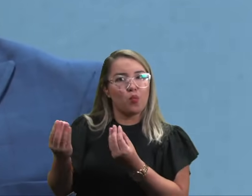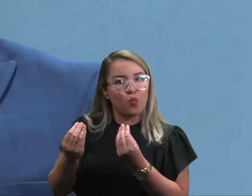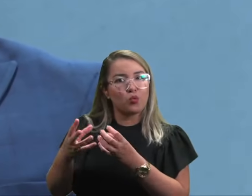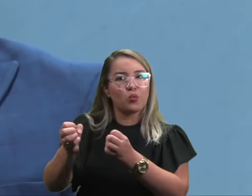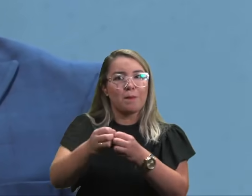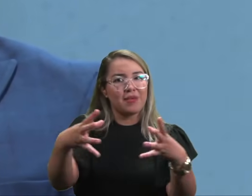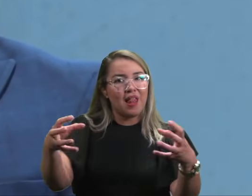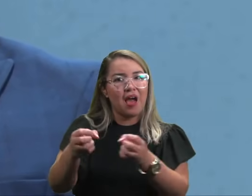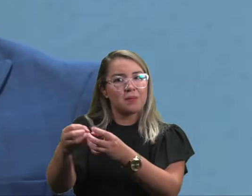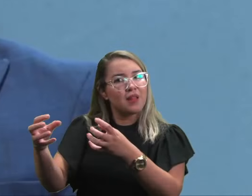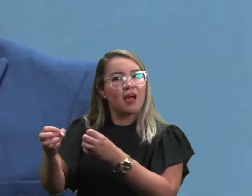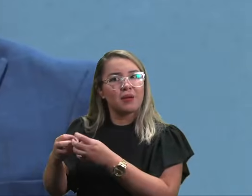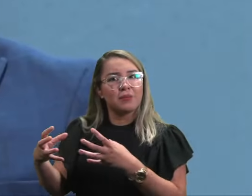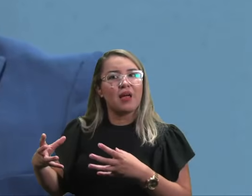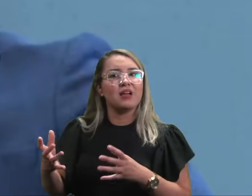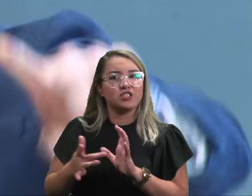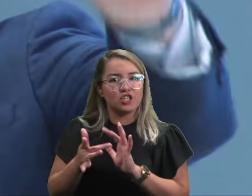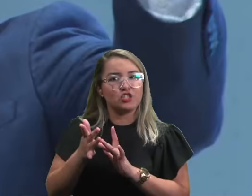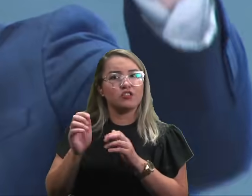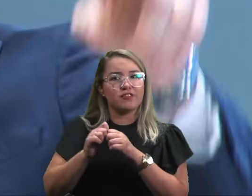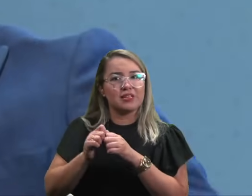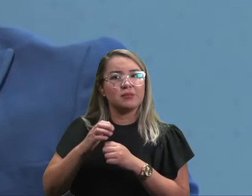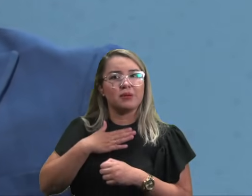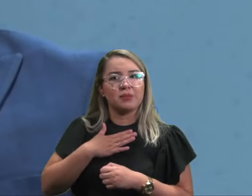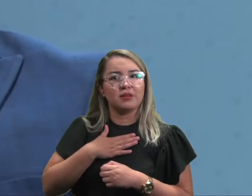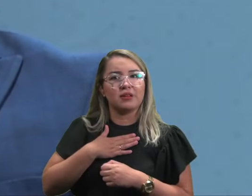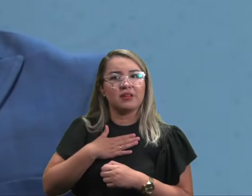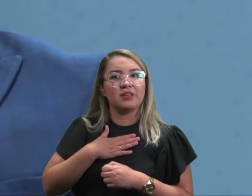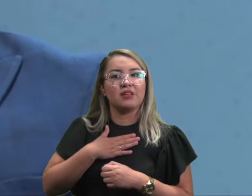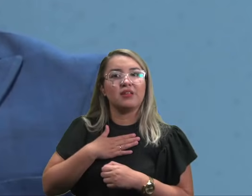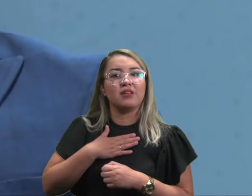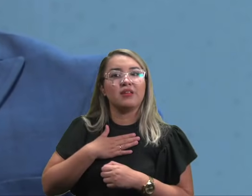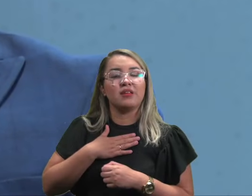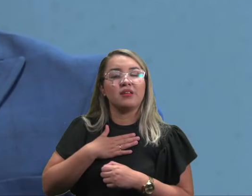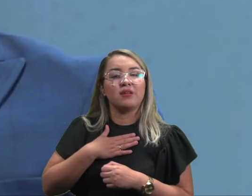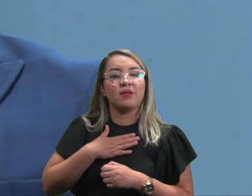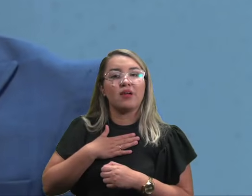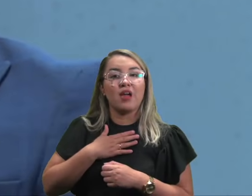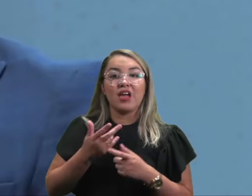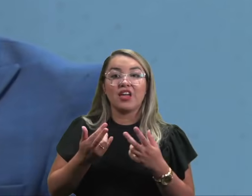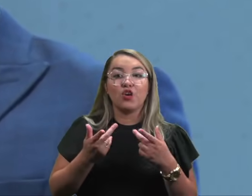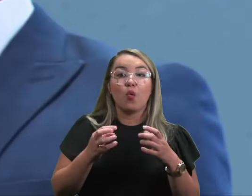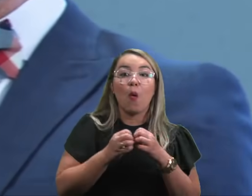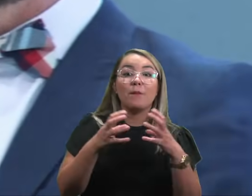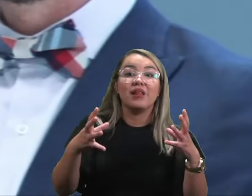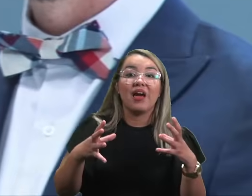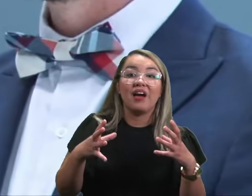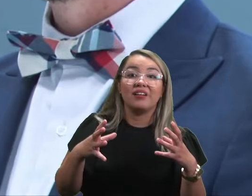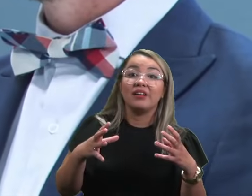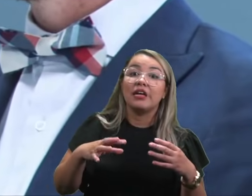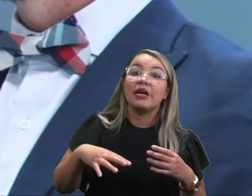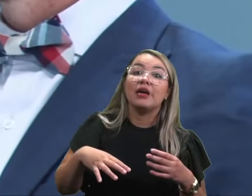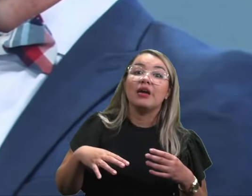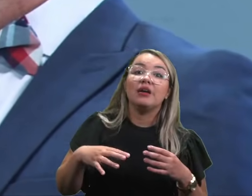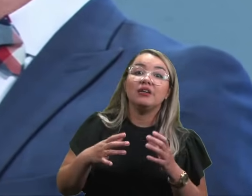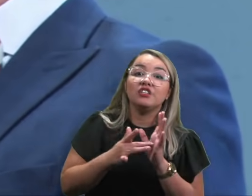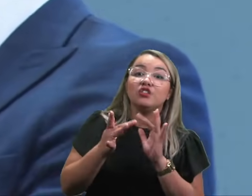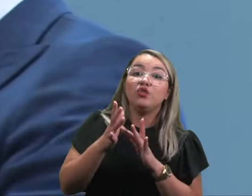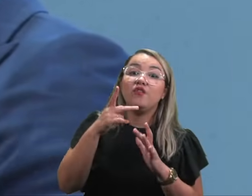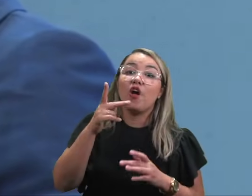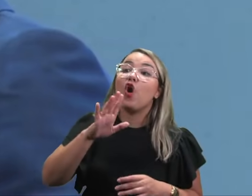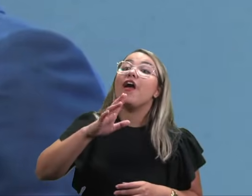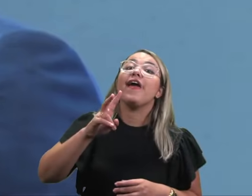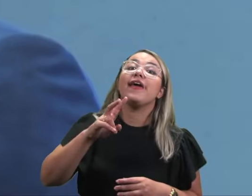Jesus. Ei, tirem a pedra. Mas, Senhor, já cheira mal. É